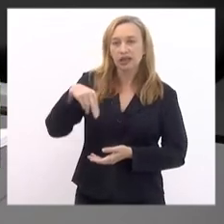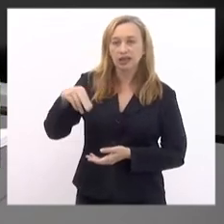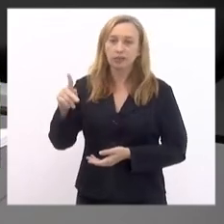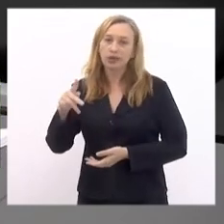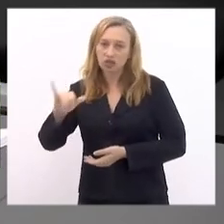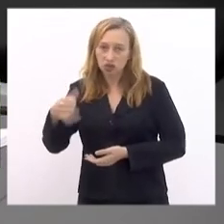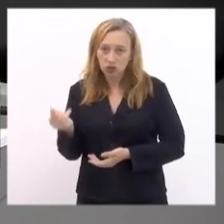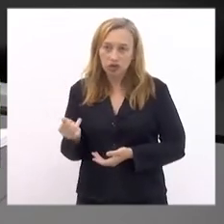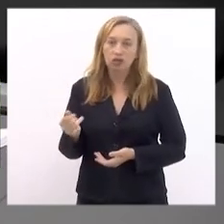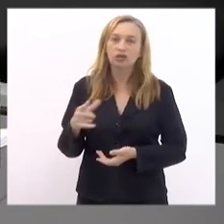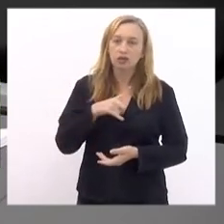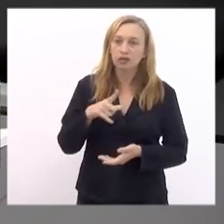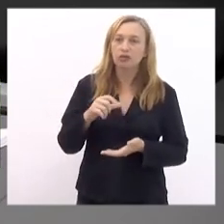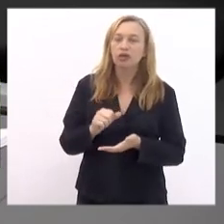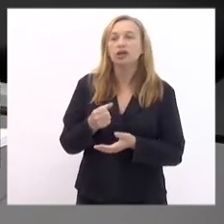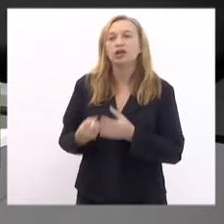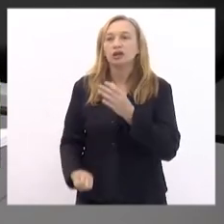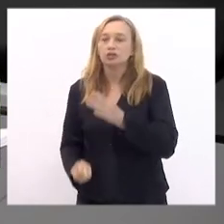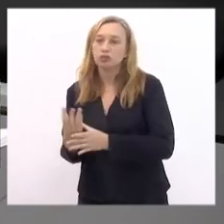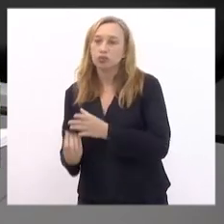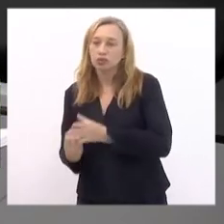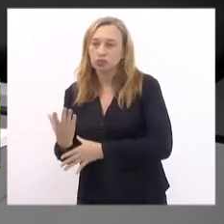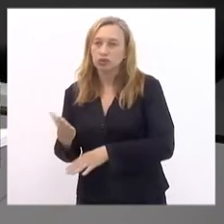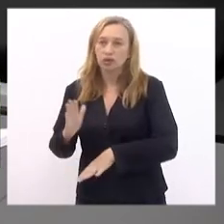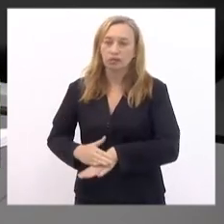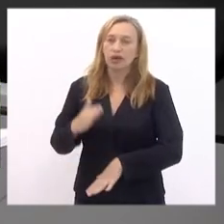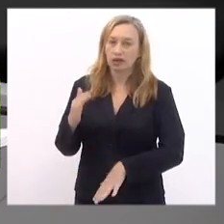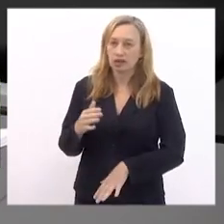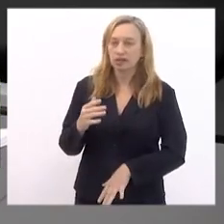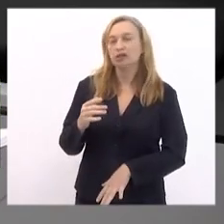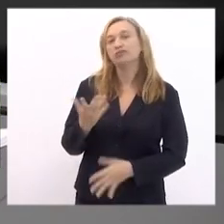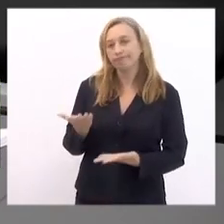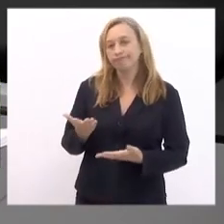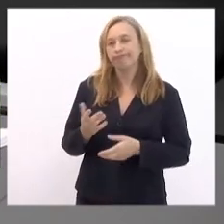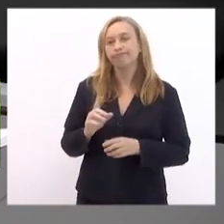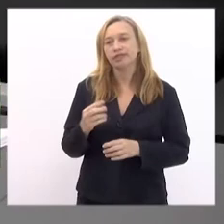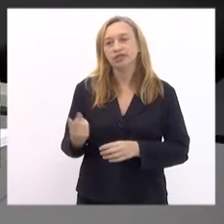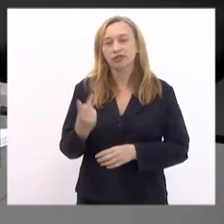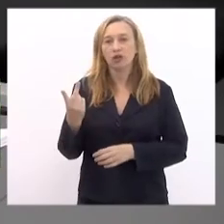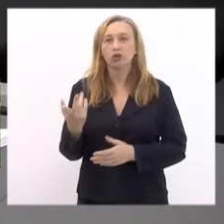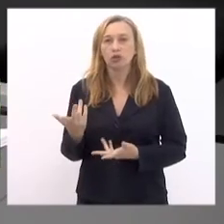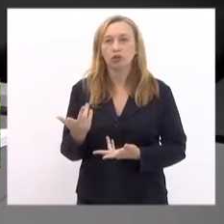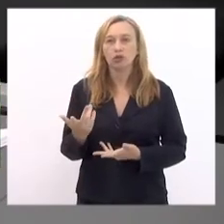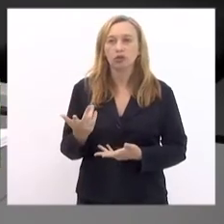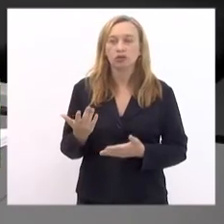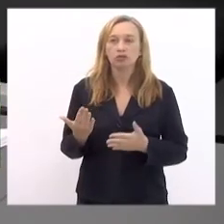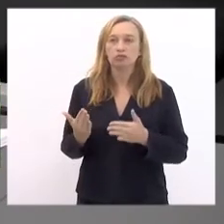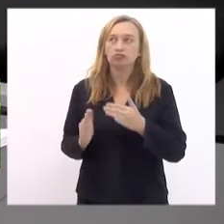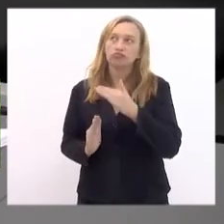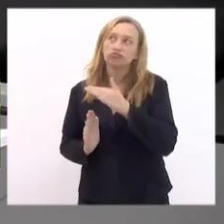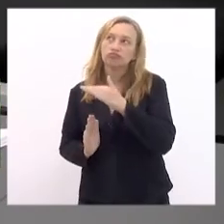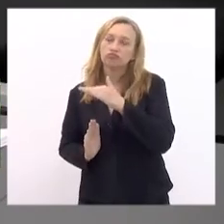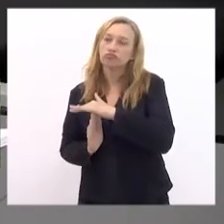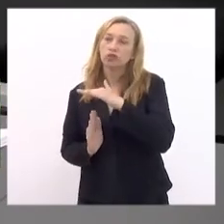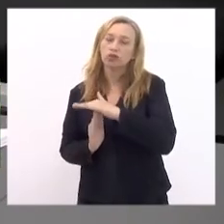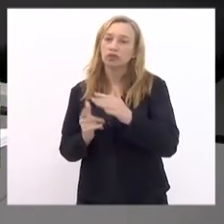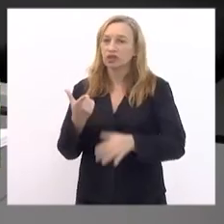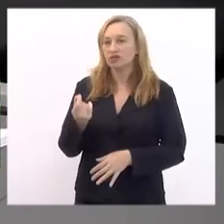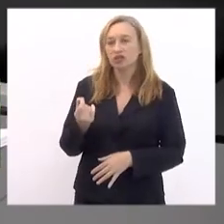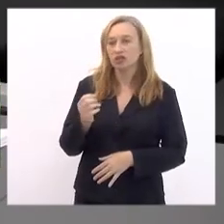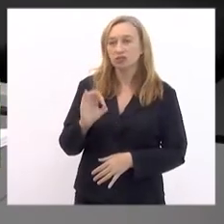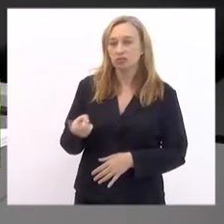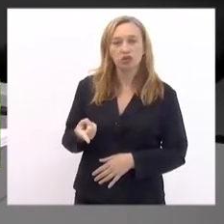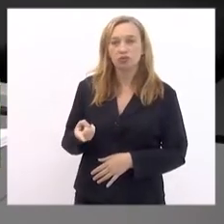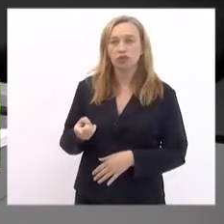que tem aí uma atividade produtiva mais organizada e formalizada. Aí esse valor ele não tem teto, não tem o teto de 21 mil, ele tem um